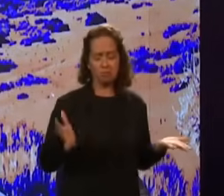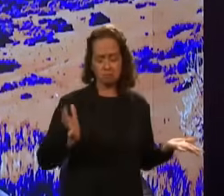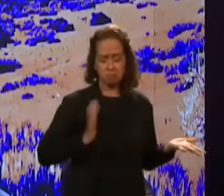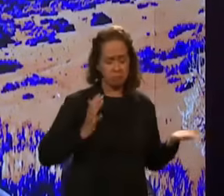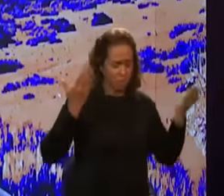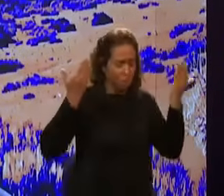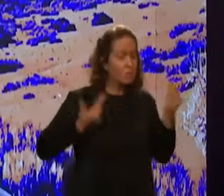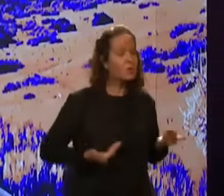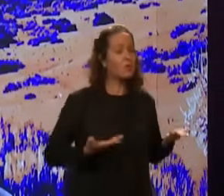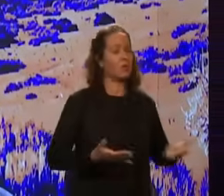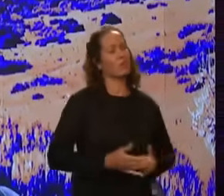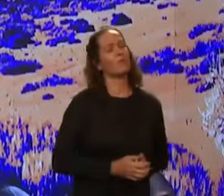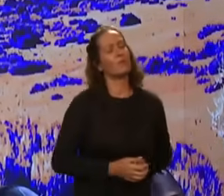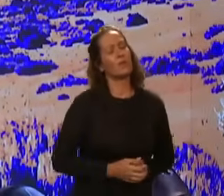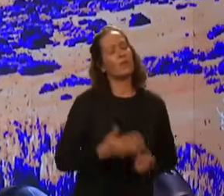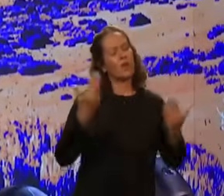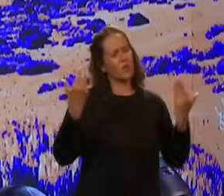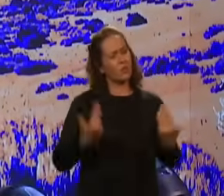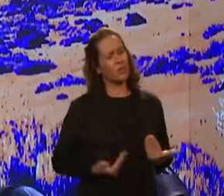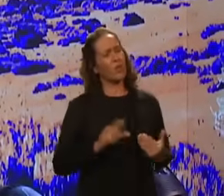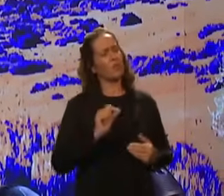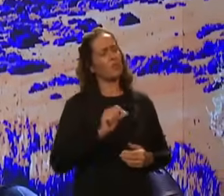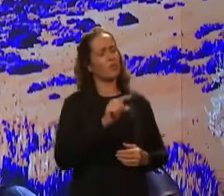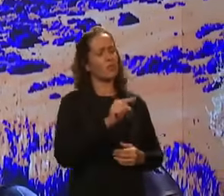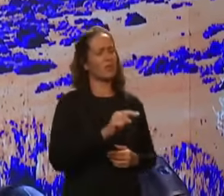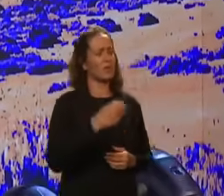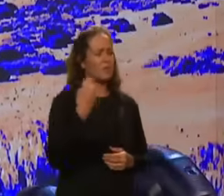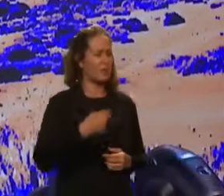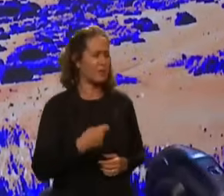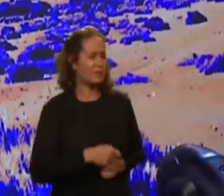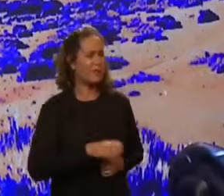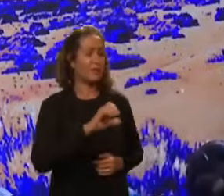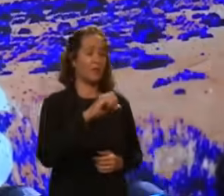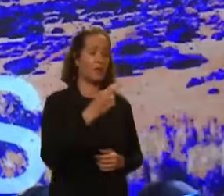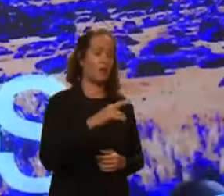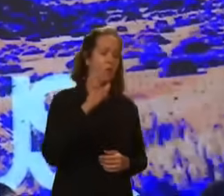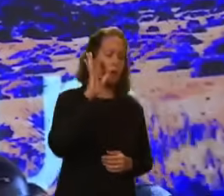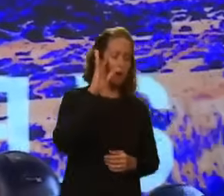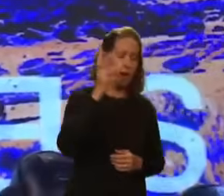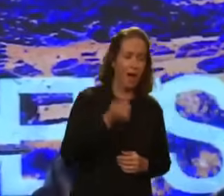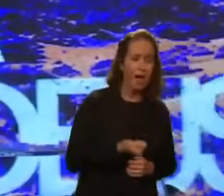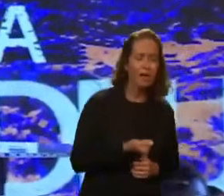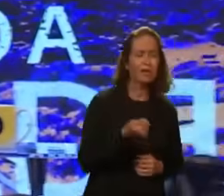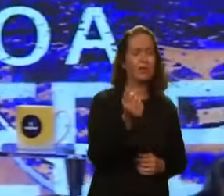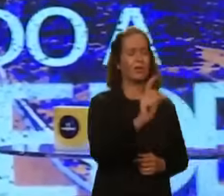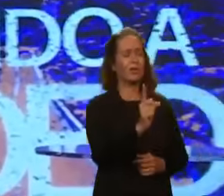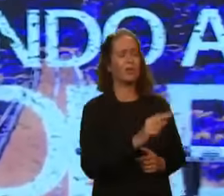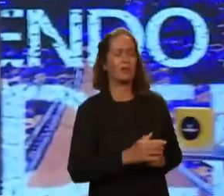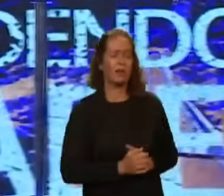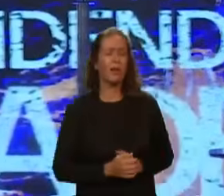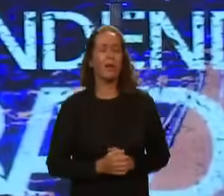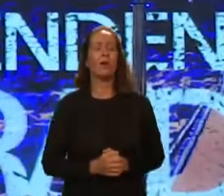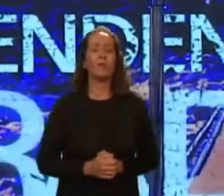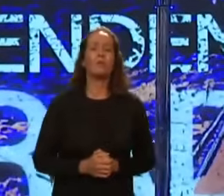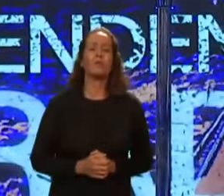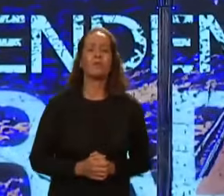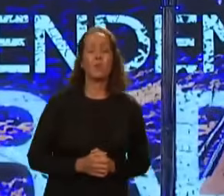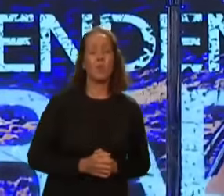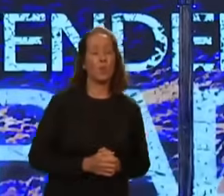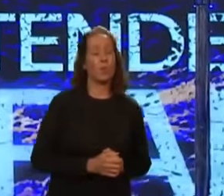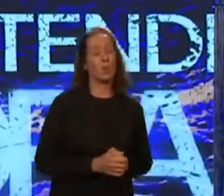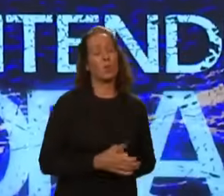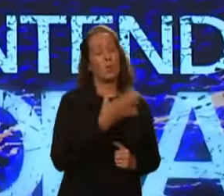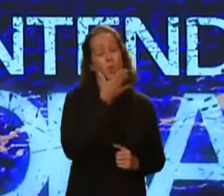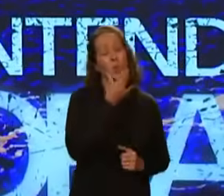precisa, nem o que você acha, nem o bom velhinho do Natal, nem um homem com raiva no trono, pronto para matar alguém com